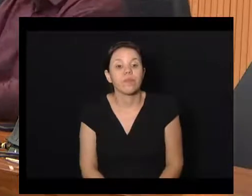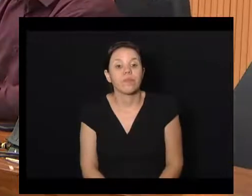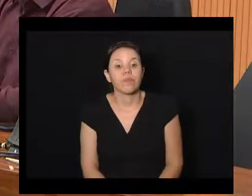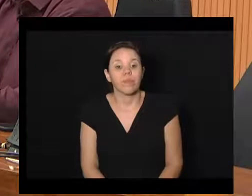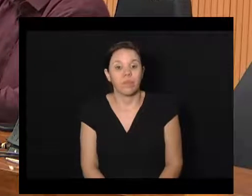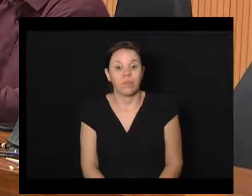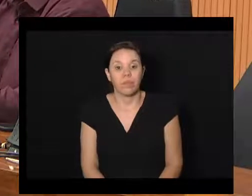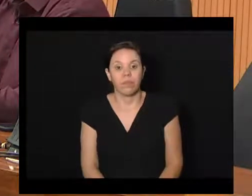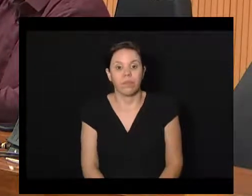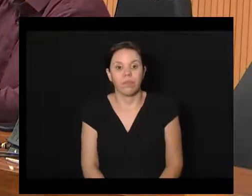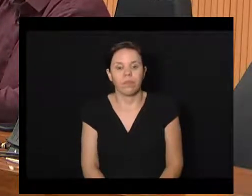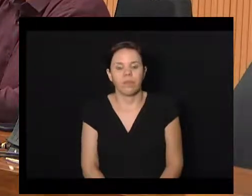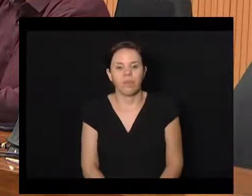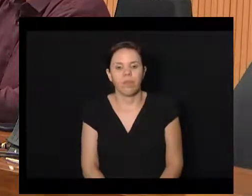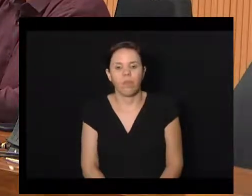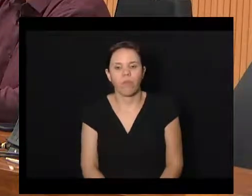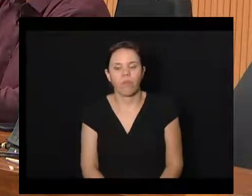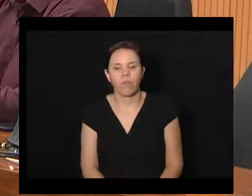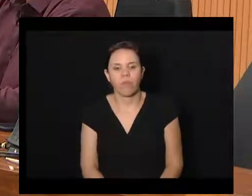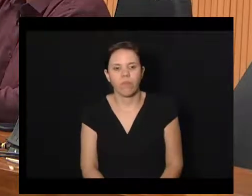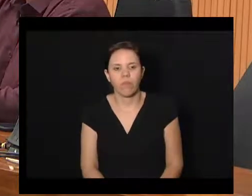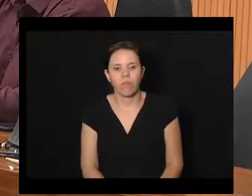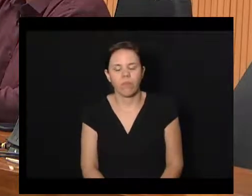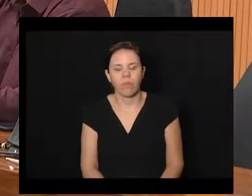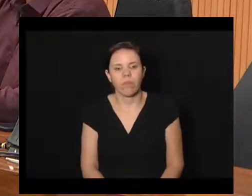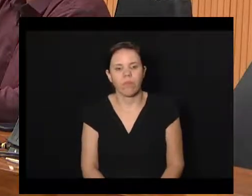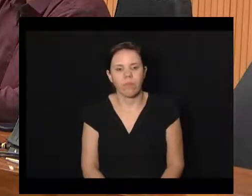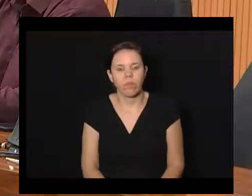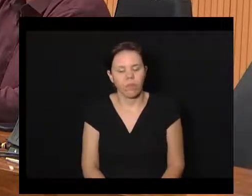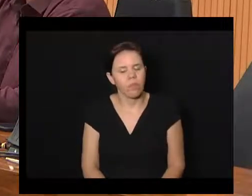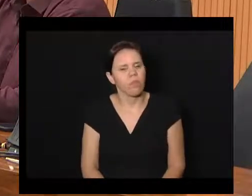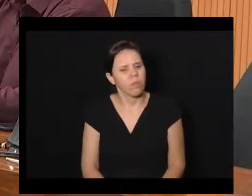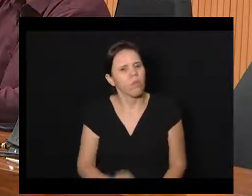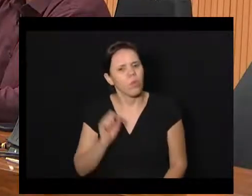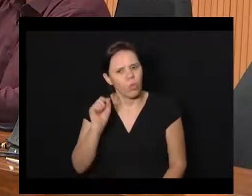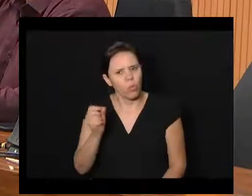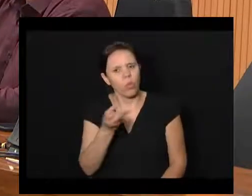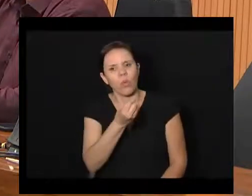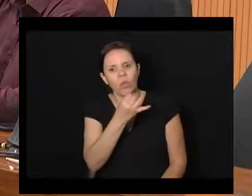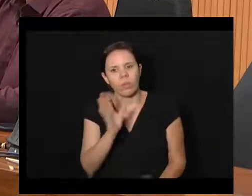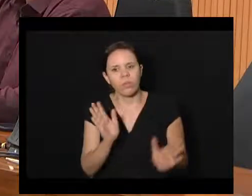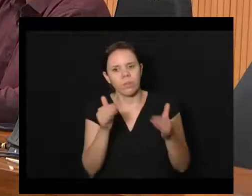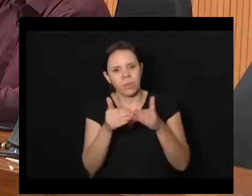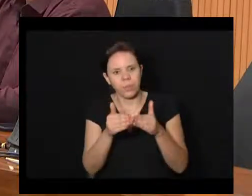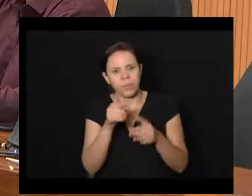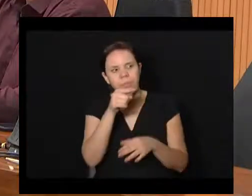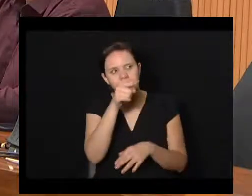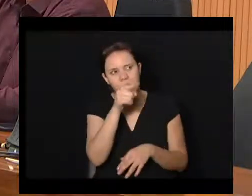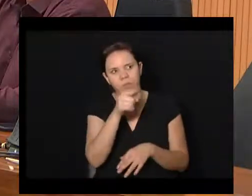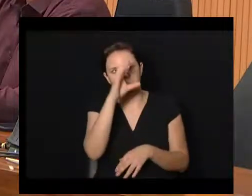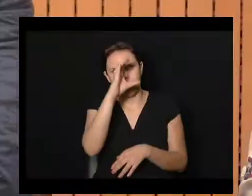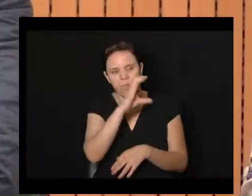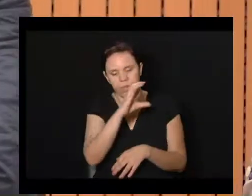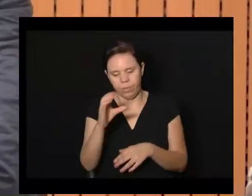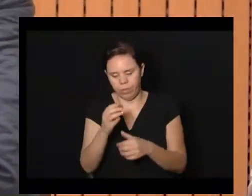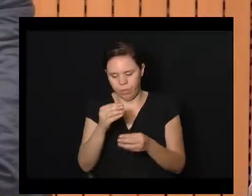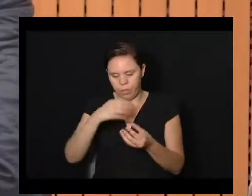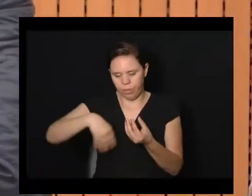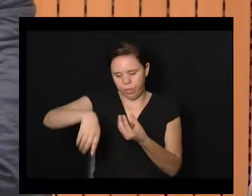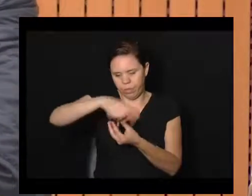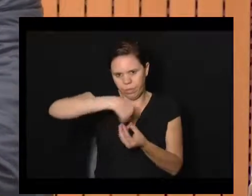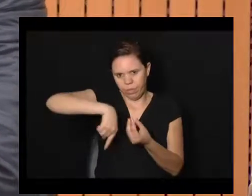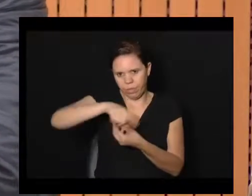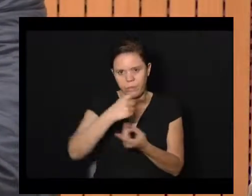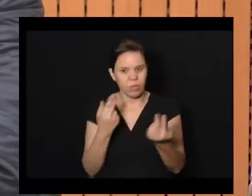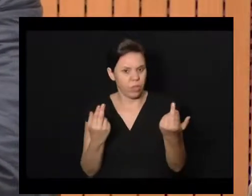se de novo a questão da concentração que ocorre geralmente na catedral é a concentração que ocorre em muitas cidades do país